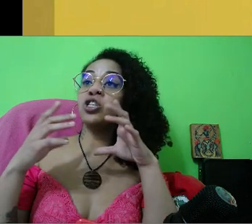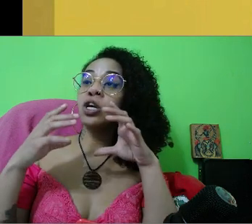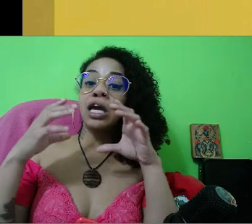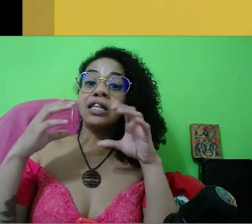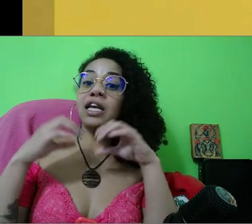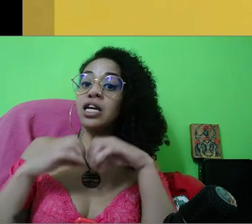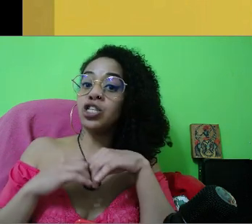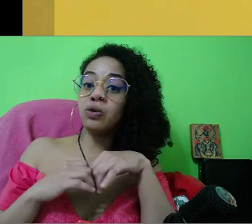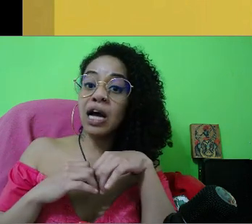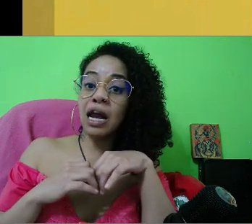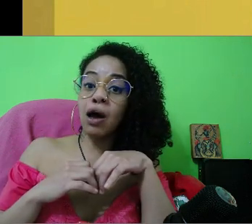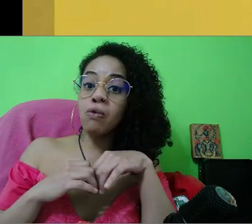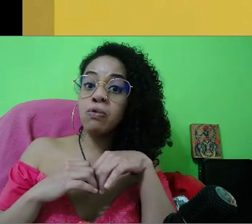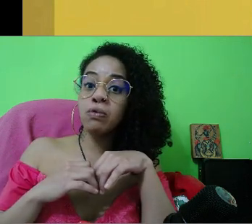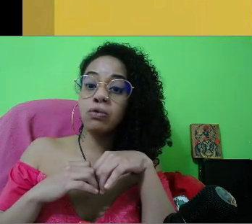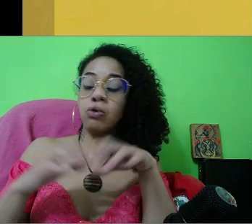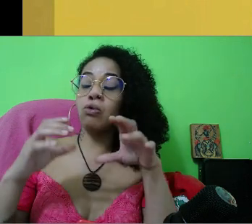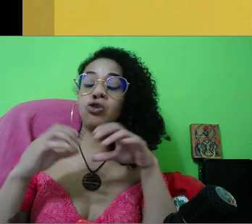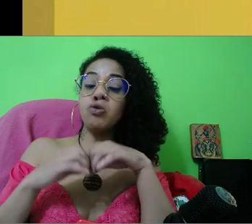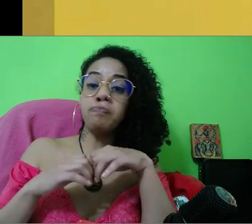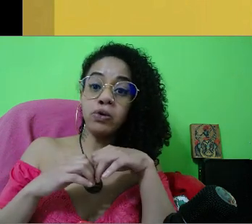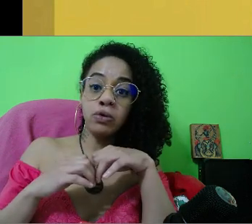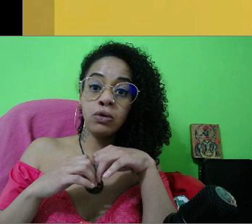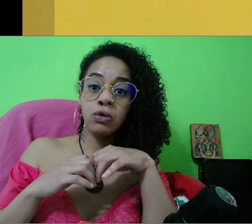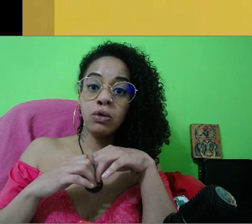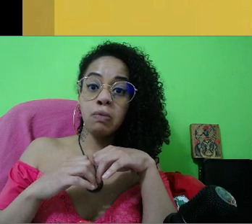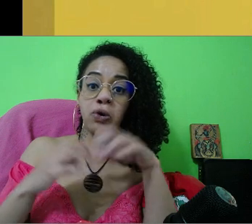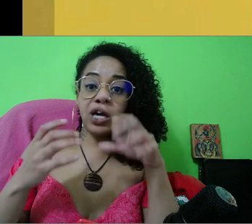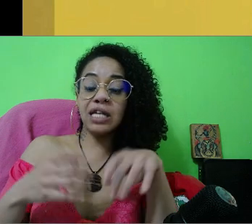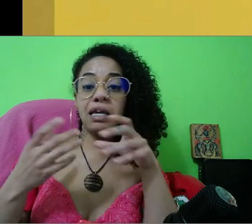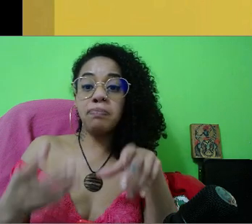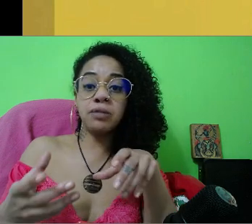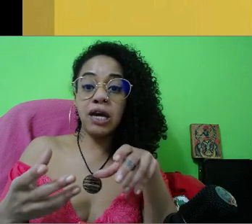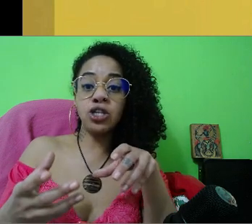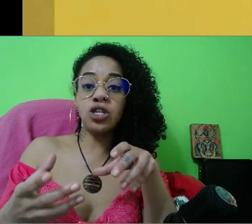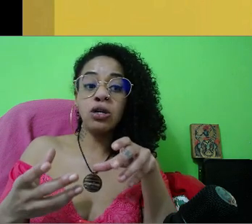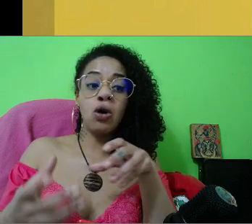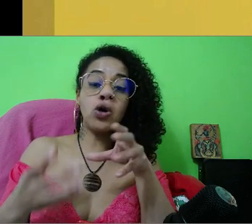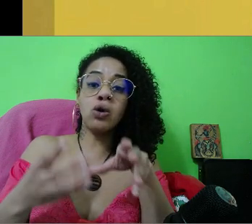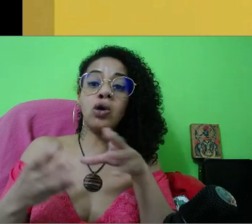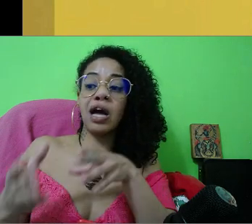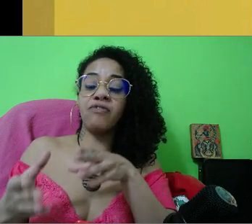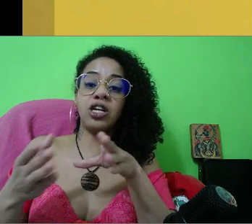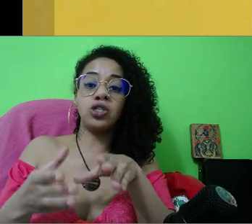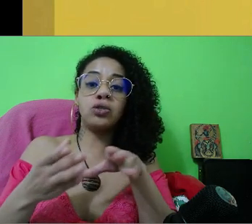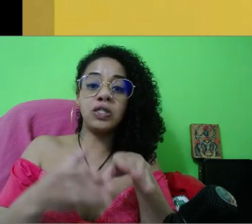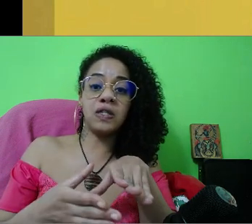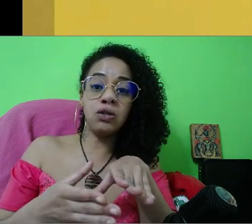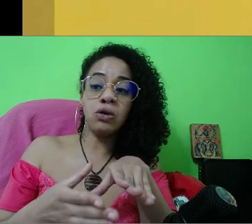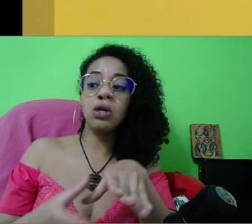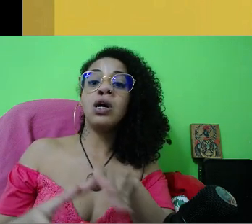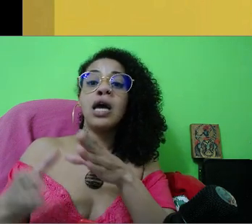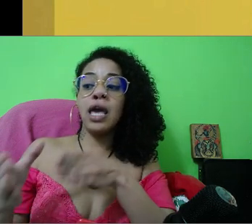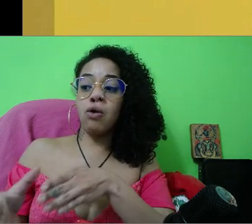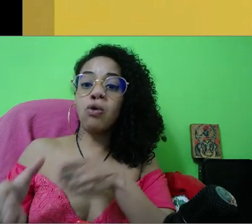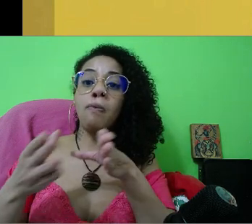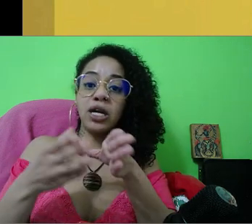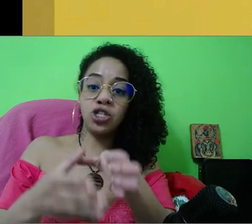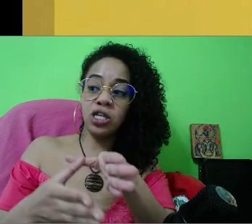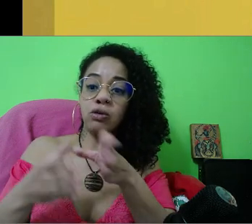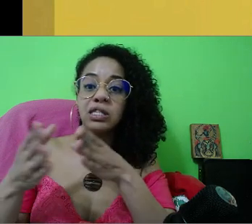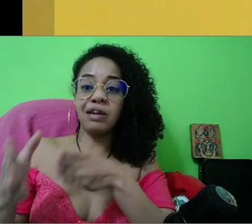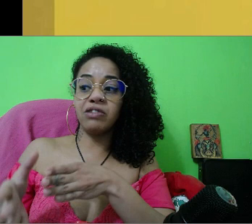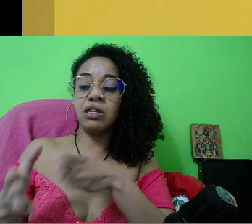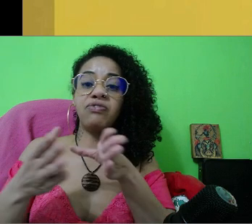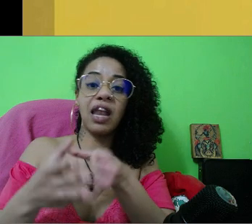parei de interagir no canal no grupo porque simplesmente o que eu colocava era distorcido eu